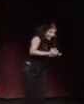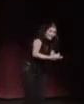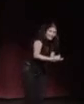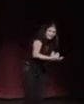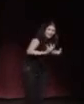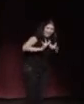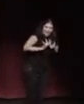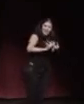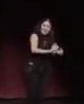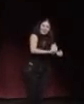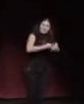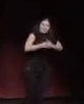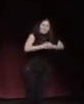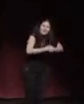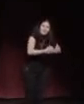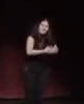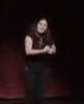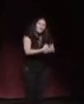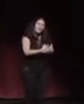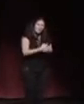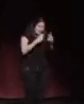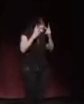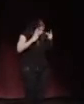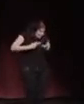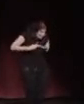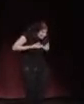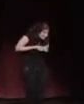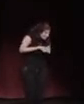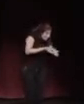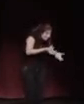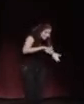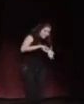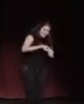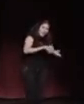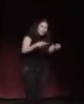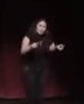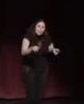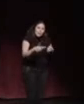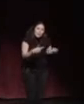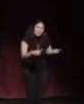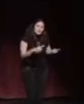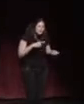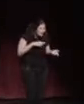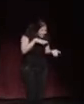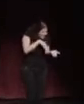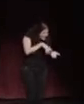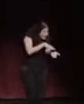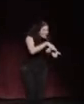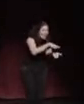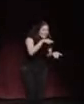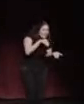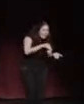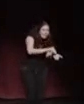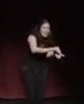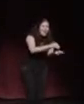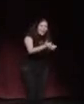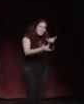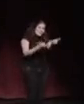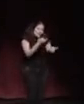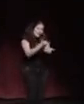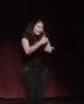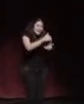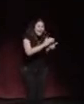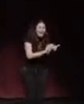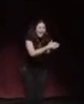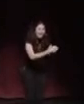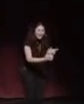precisa desse gesto, ele precisa dessa música, que vem acompanhada de afeto, que vem acompanhada de brincadeira,